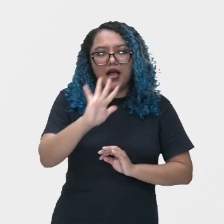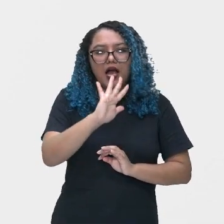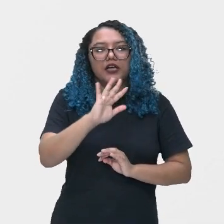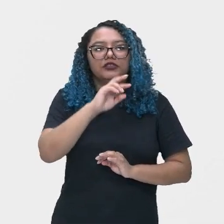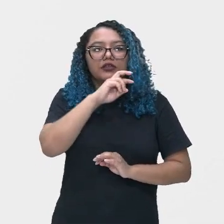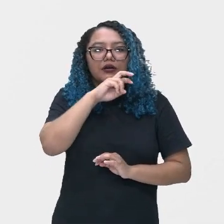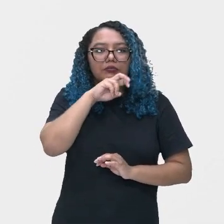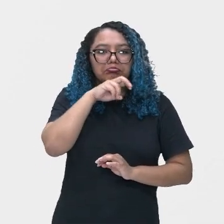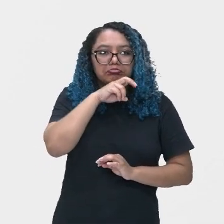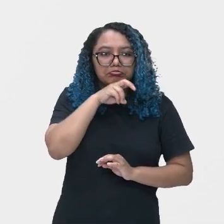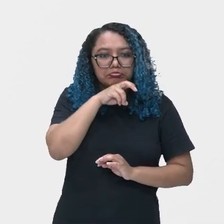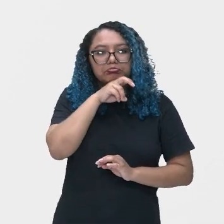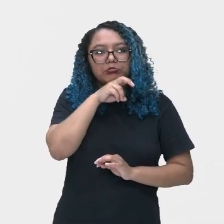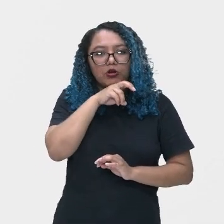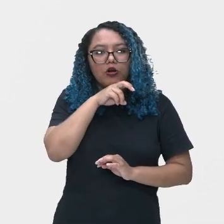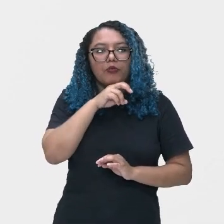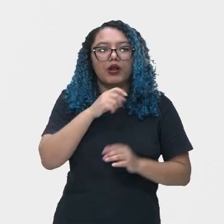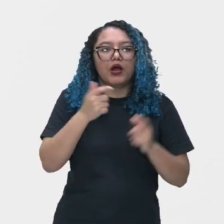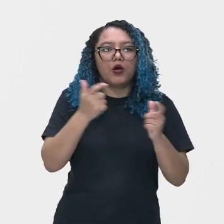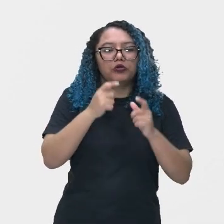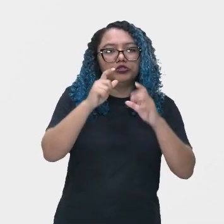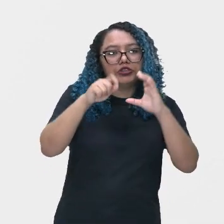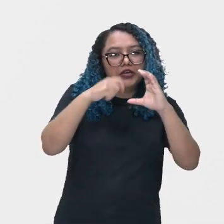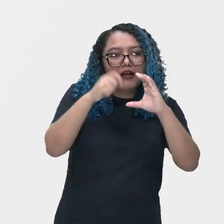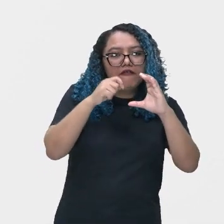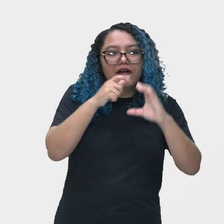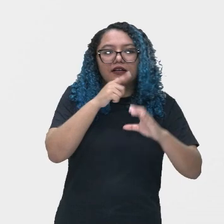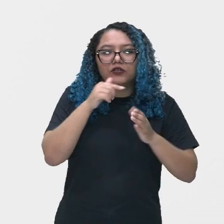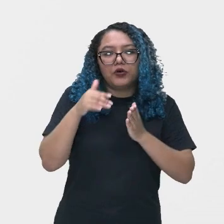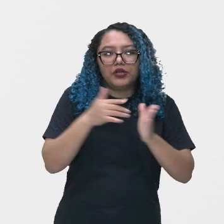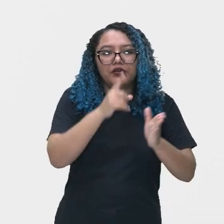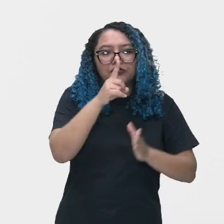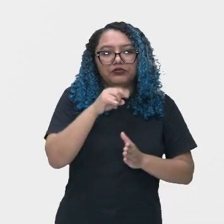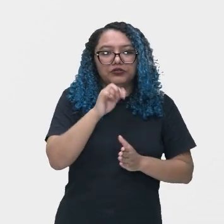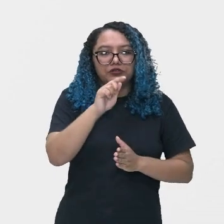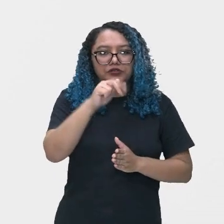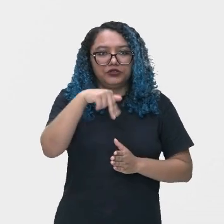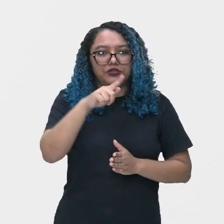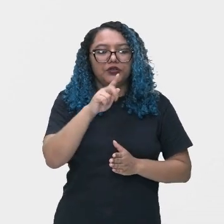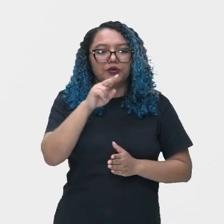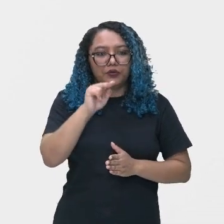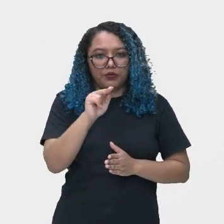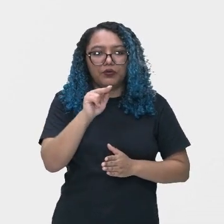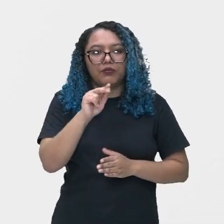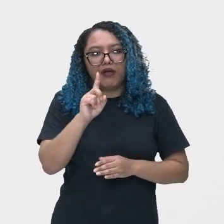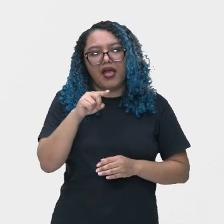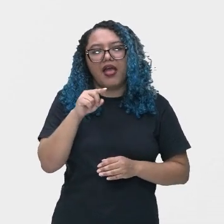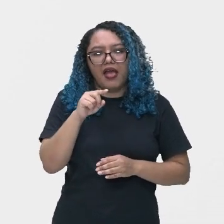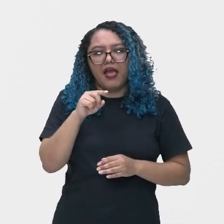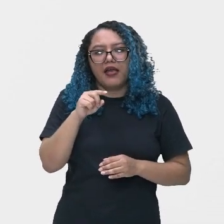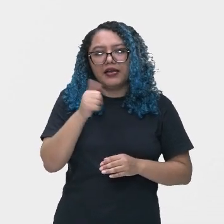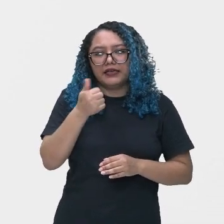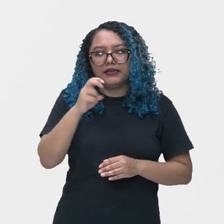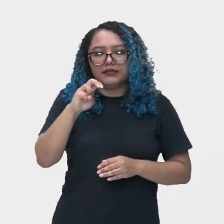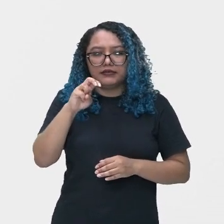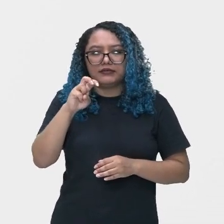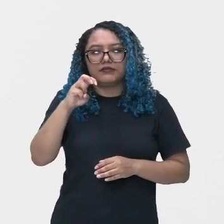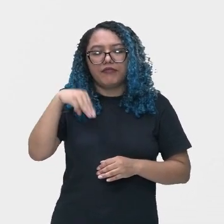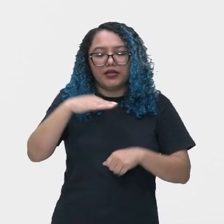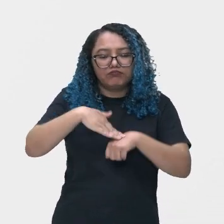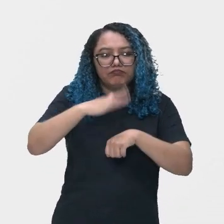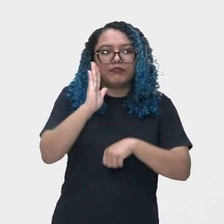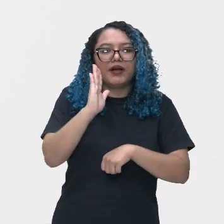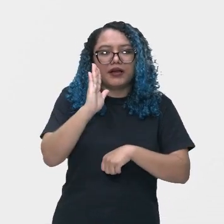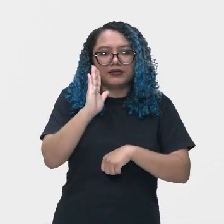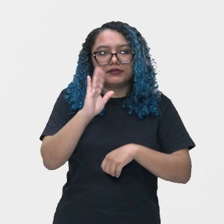foram gravadas no rio Xingu, no Pará, e o comprimento do animal chega a mais de 15 metros, né? E aqui as informações, porém, são falsas, nunca